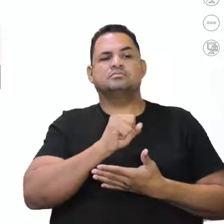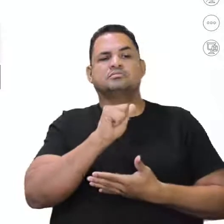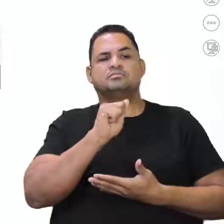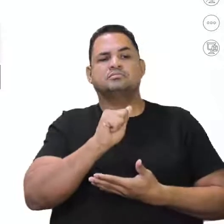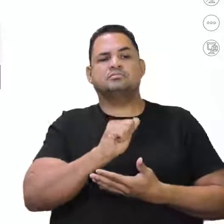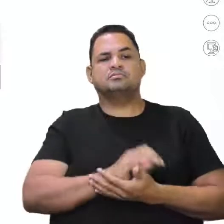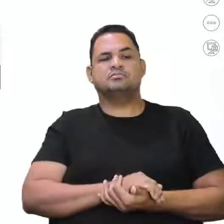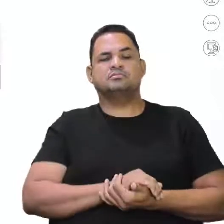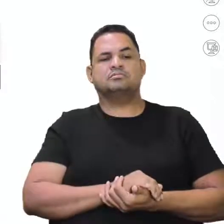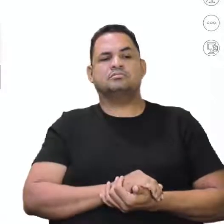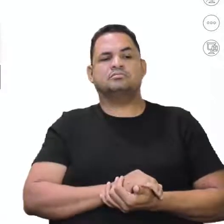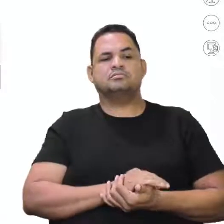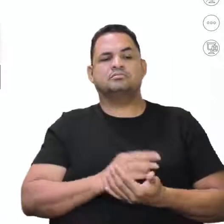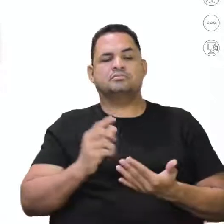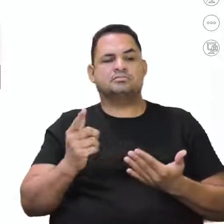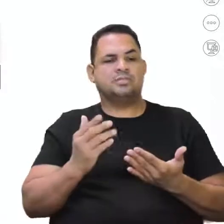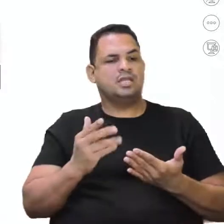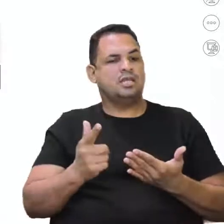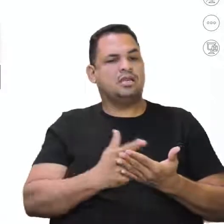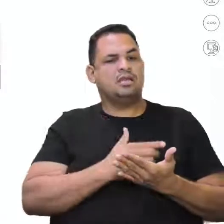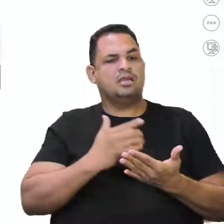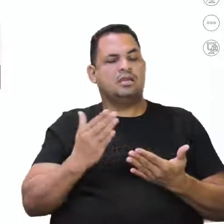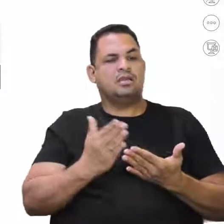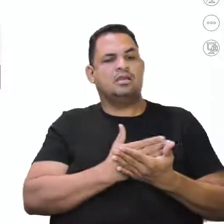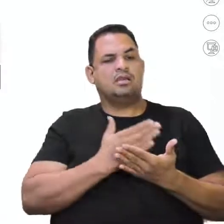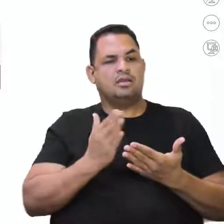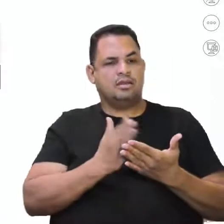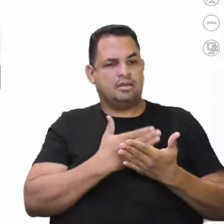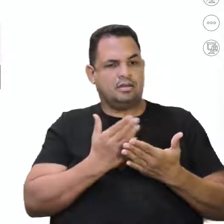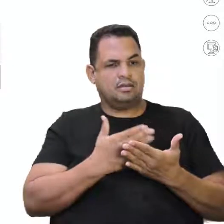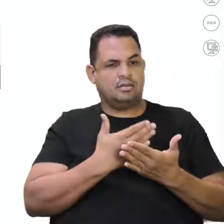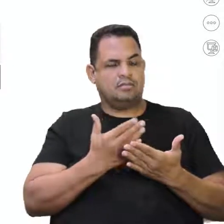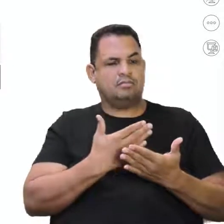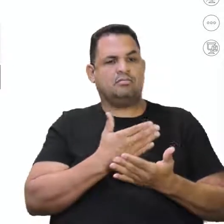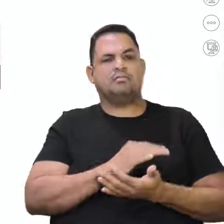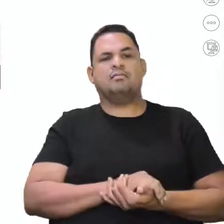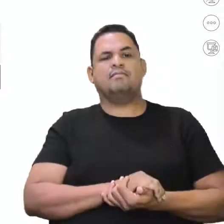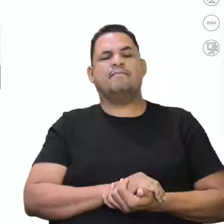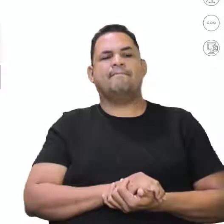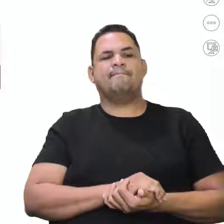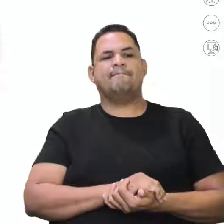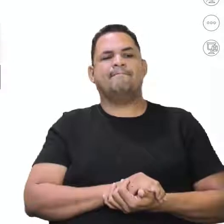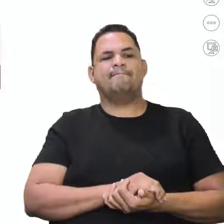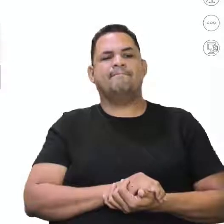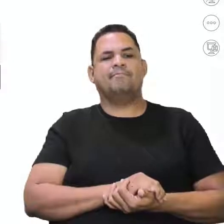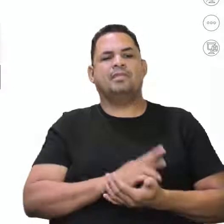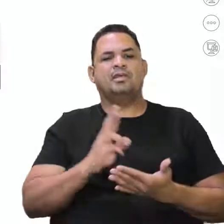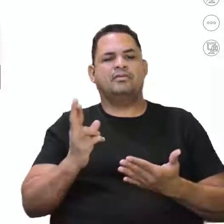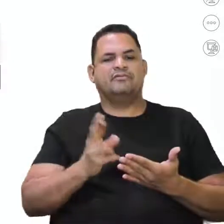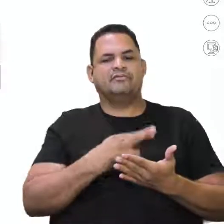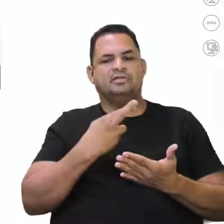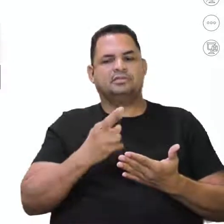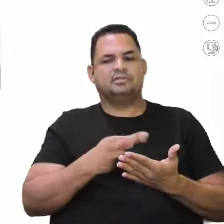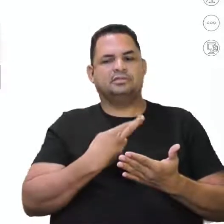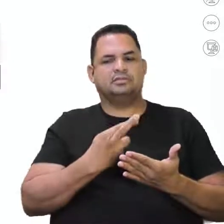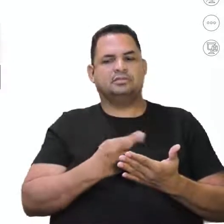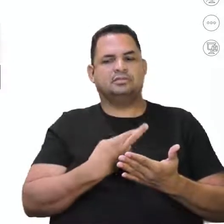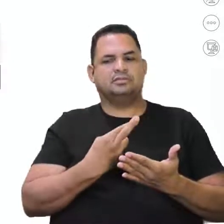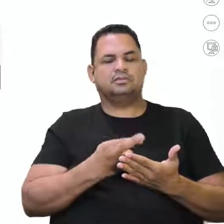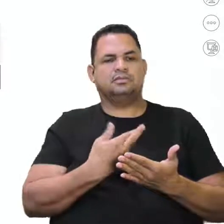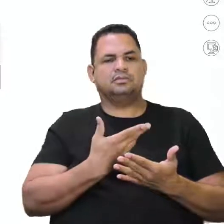alternativas book, que é livro, magazine, que é revista,